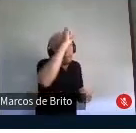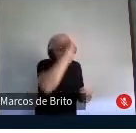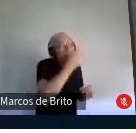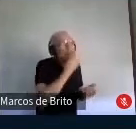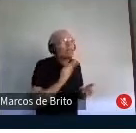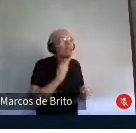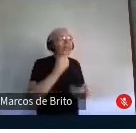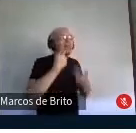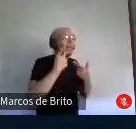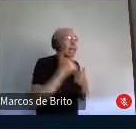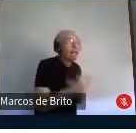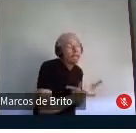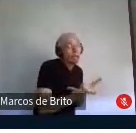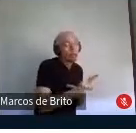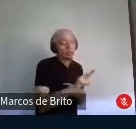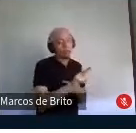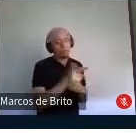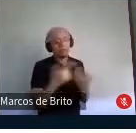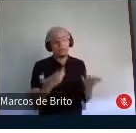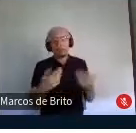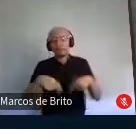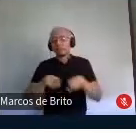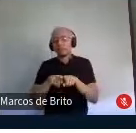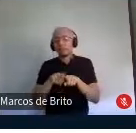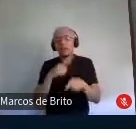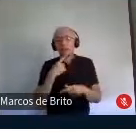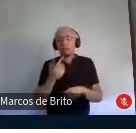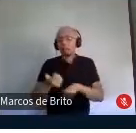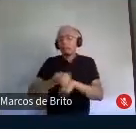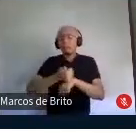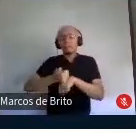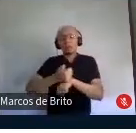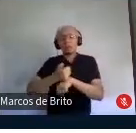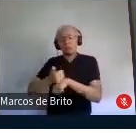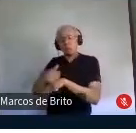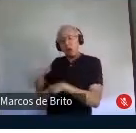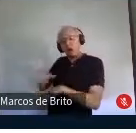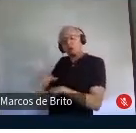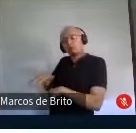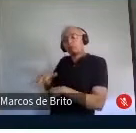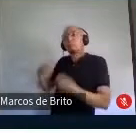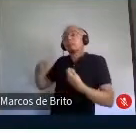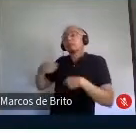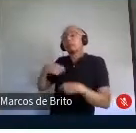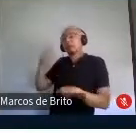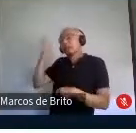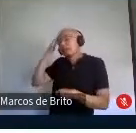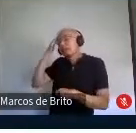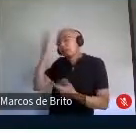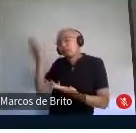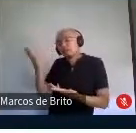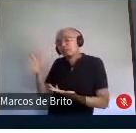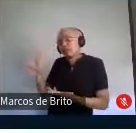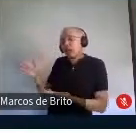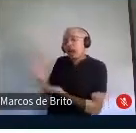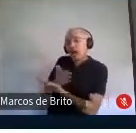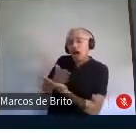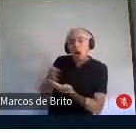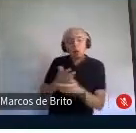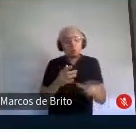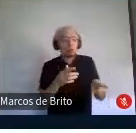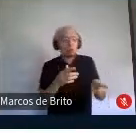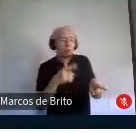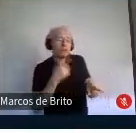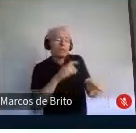Muitos conhecimentos sobre os conhecimentos profissionais que esses profissionais precisam ter. Alguns sobre a educação de surdos